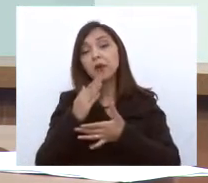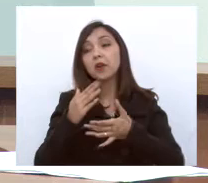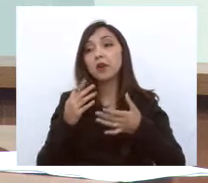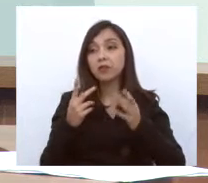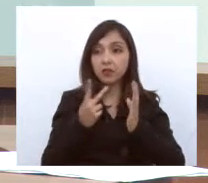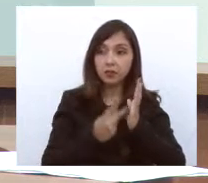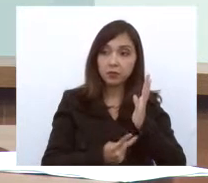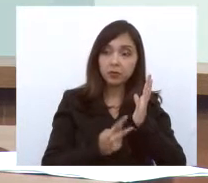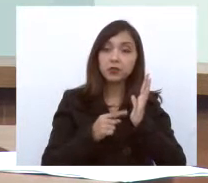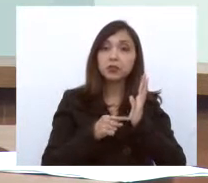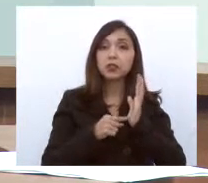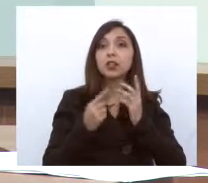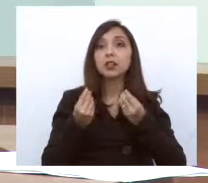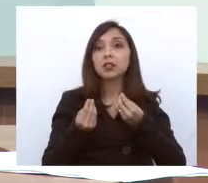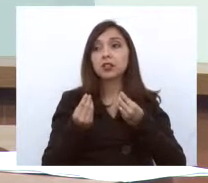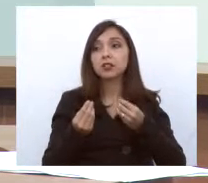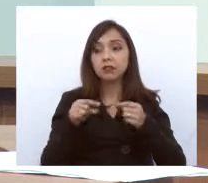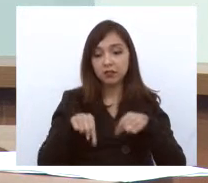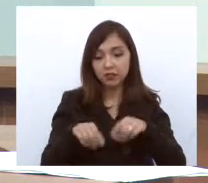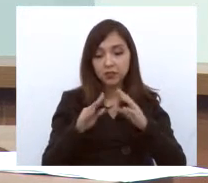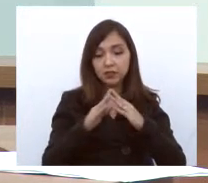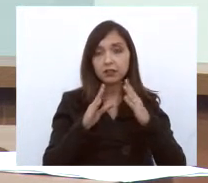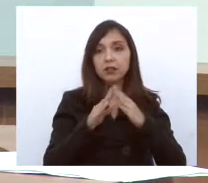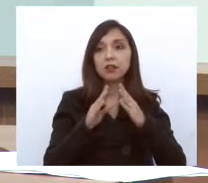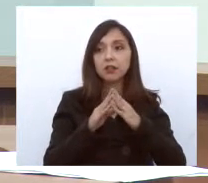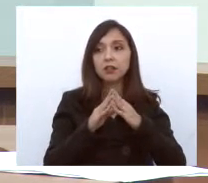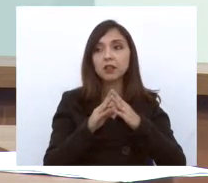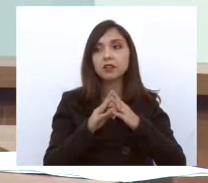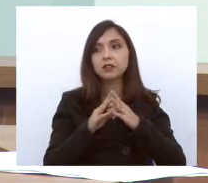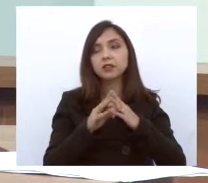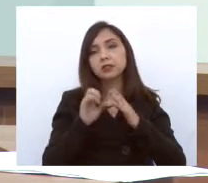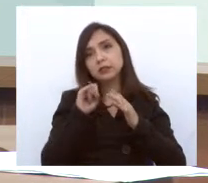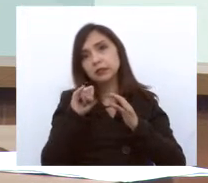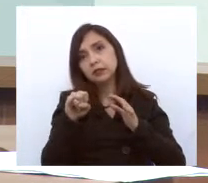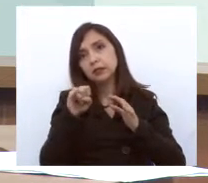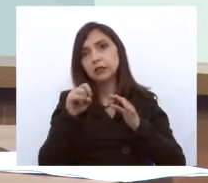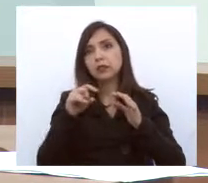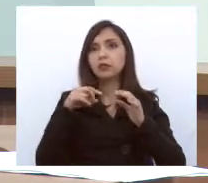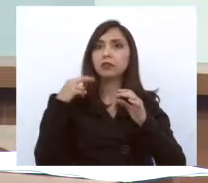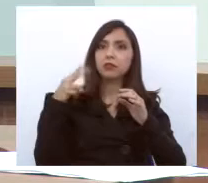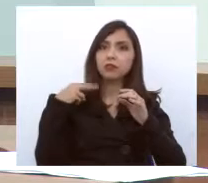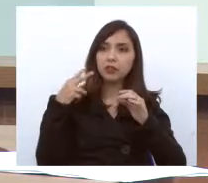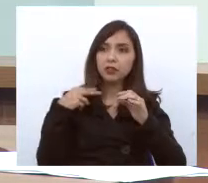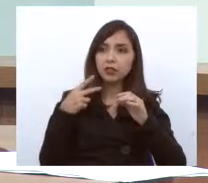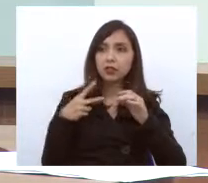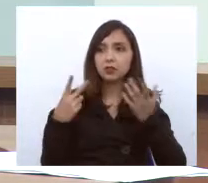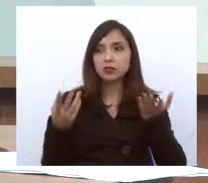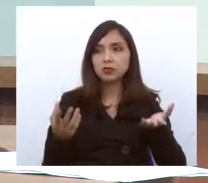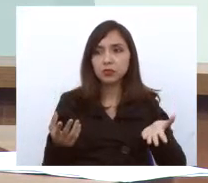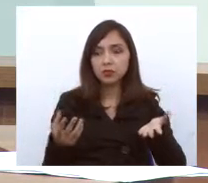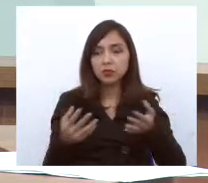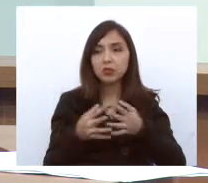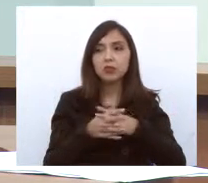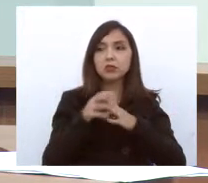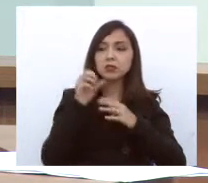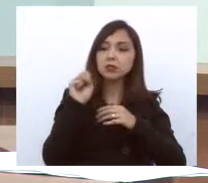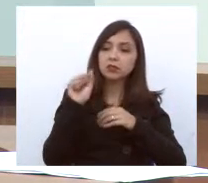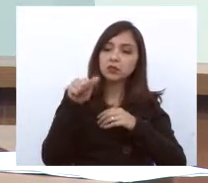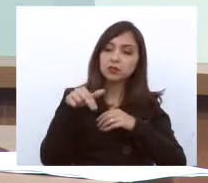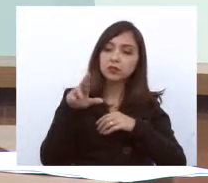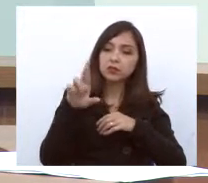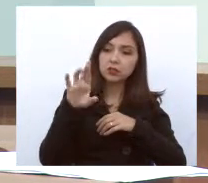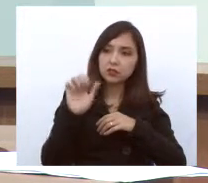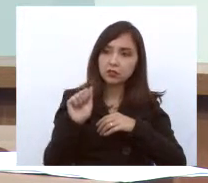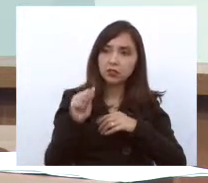esse projeto, passe por esta casa. E se a nossa vereadora, que eu tanto respeito, a Sandra de